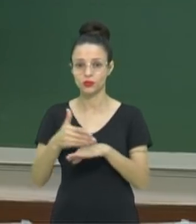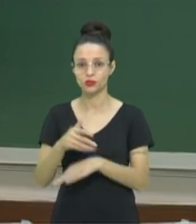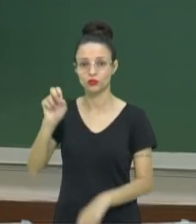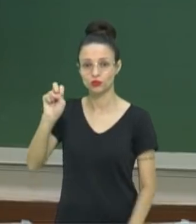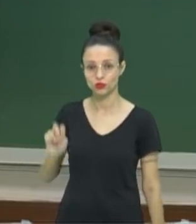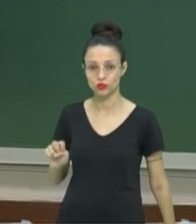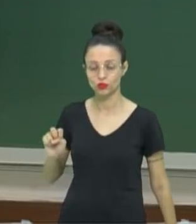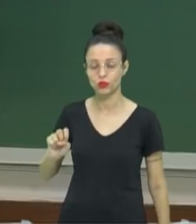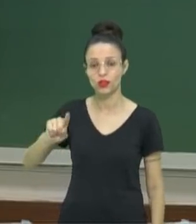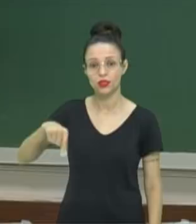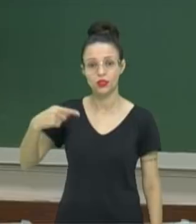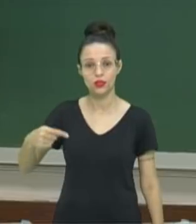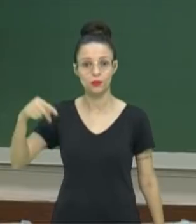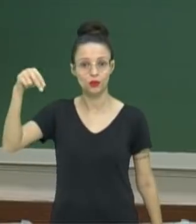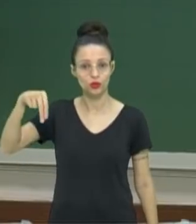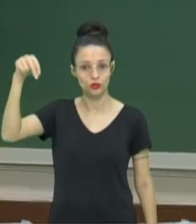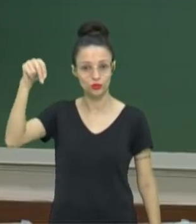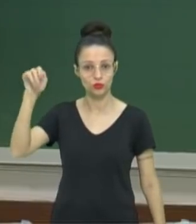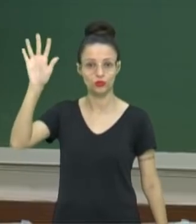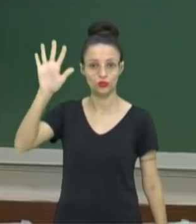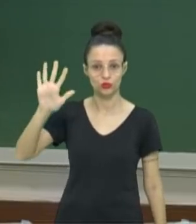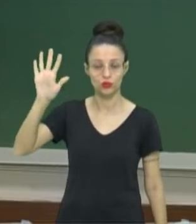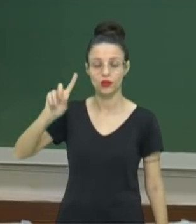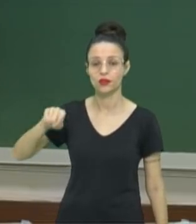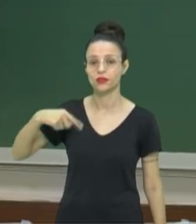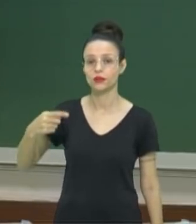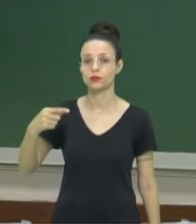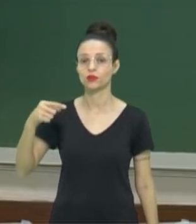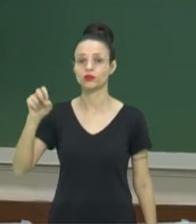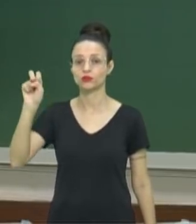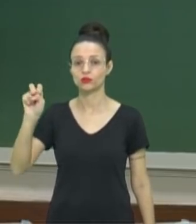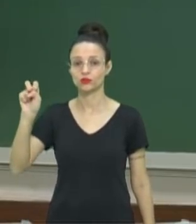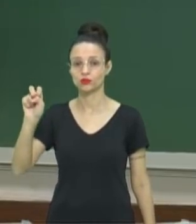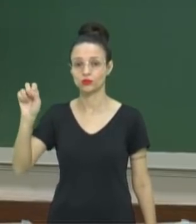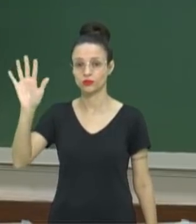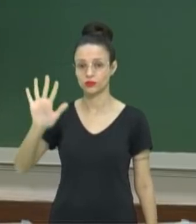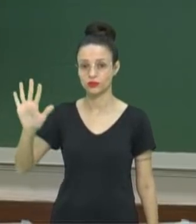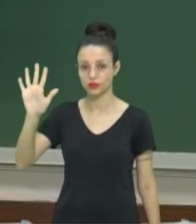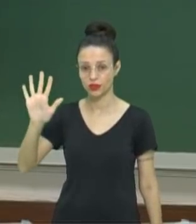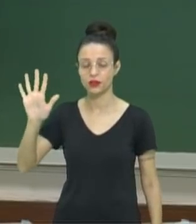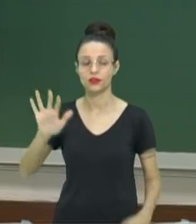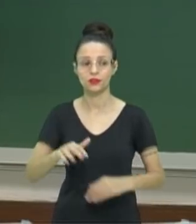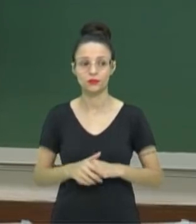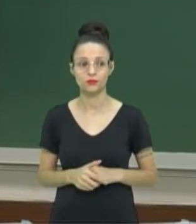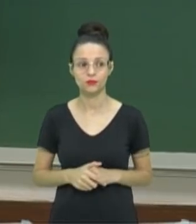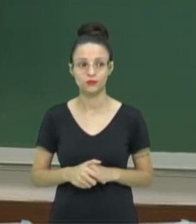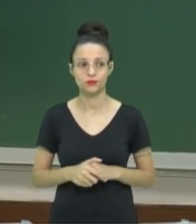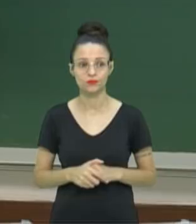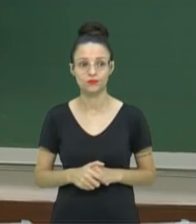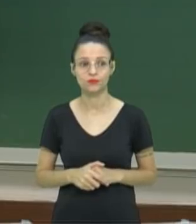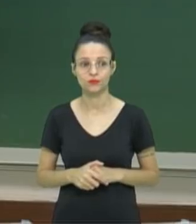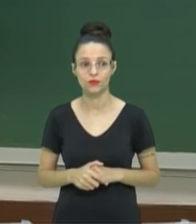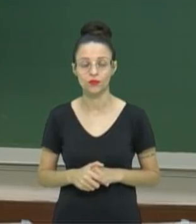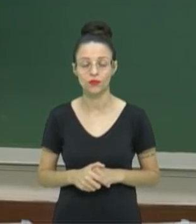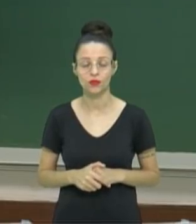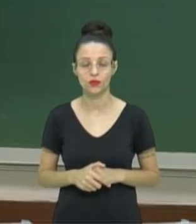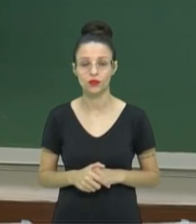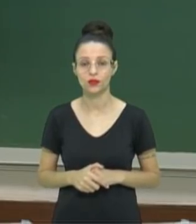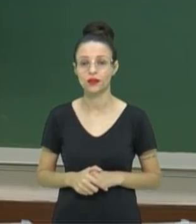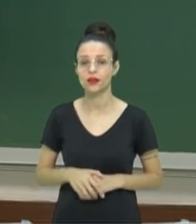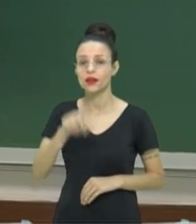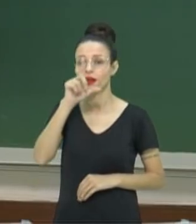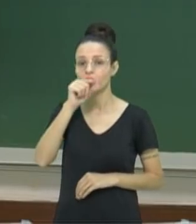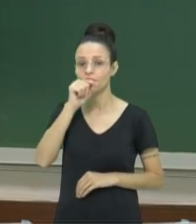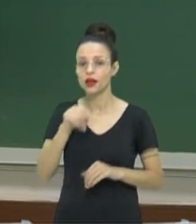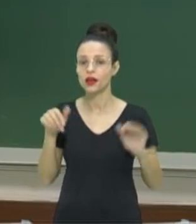Sul, seguida do Nordeste, depois o Sudeste e as outras duas regiões ali em menor quantidade. Na criação de